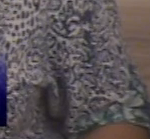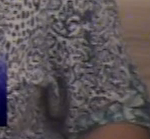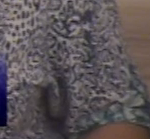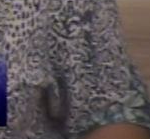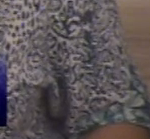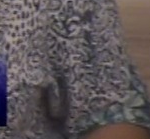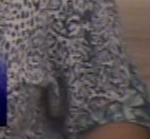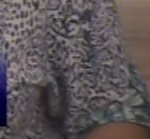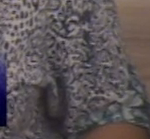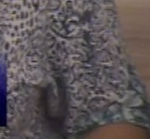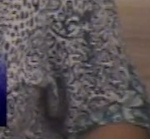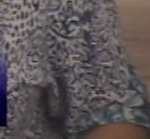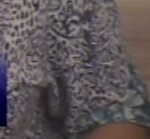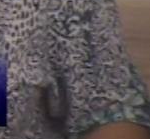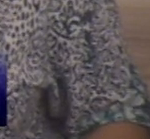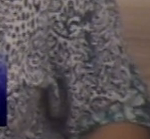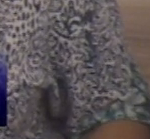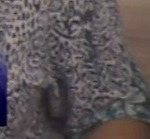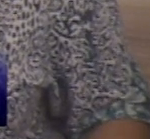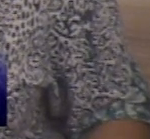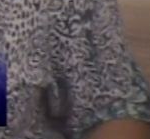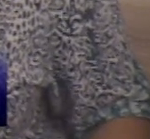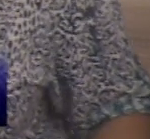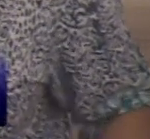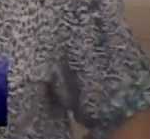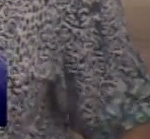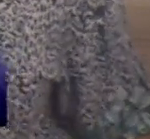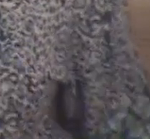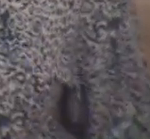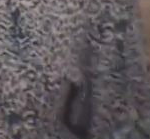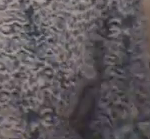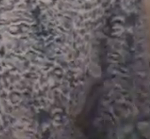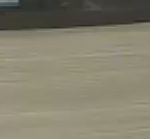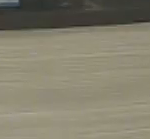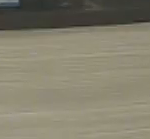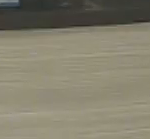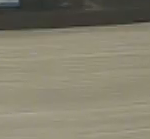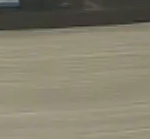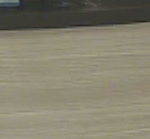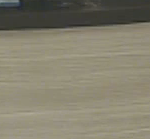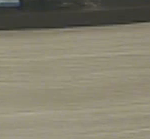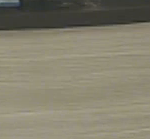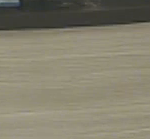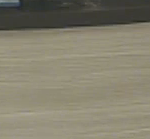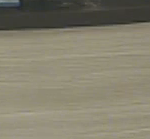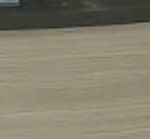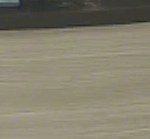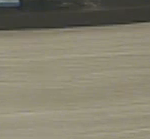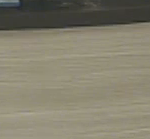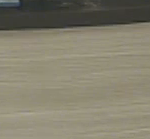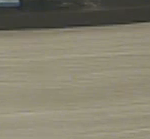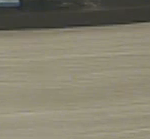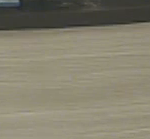não entregarás à vontade de seus inimigos. Podemos nos assentar.